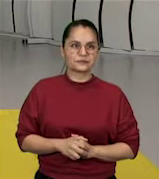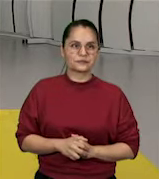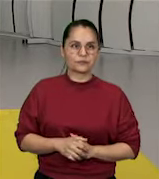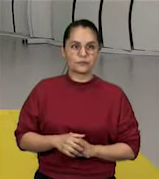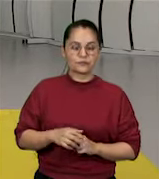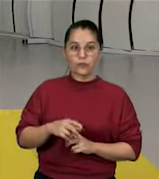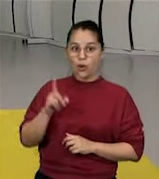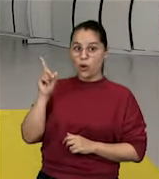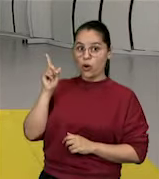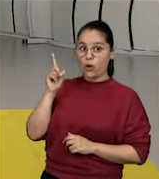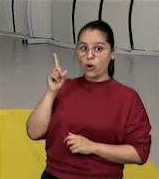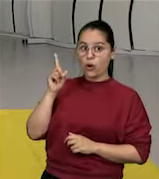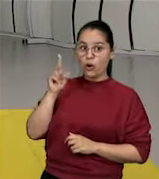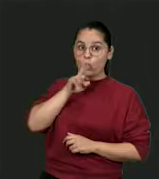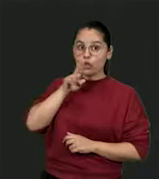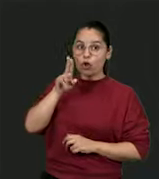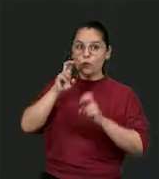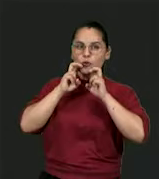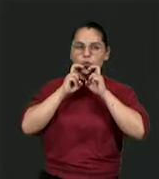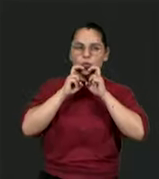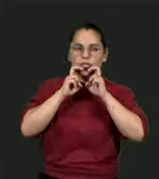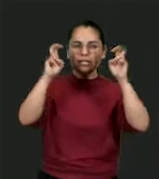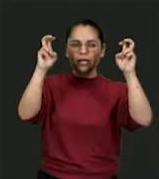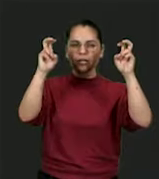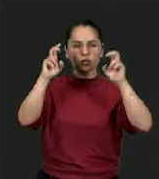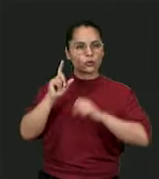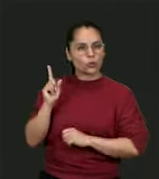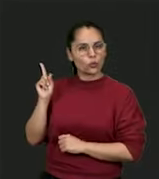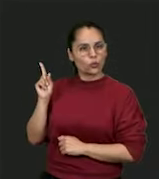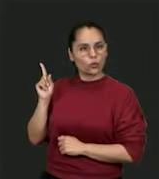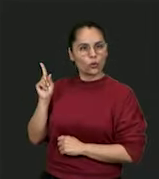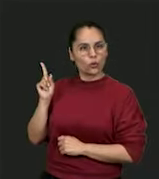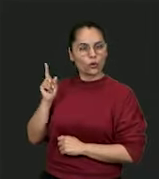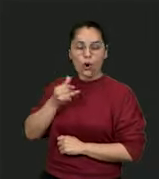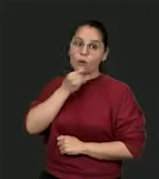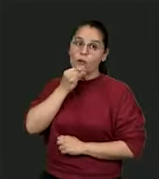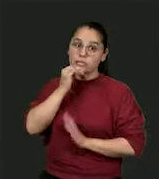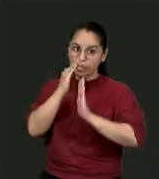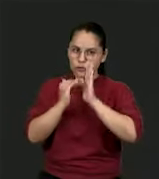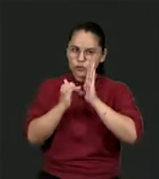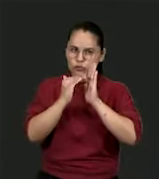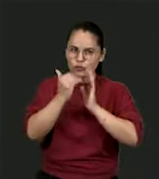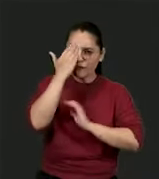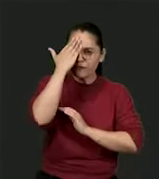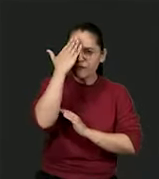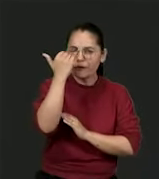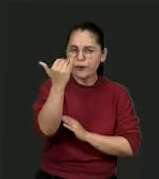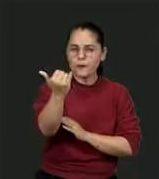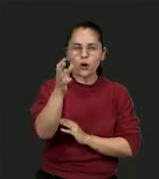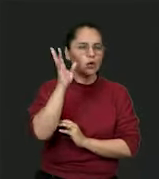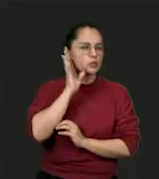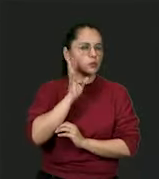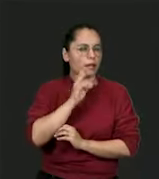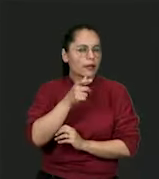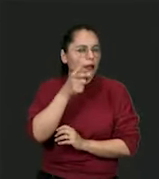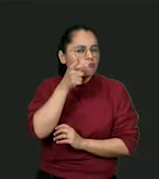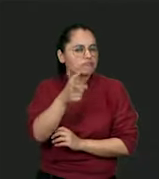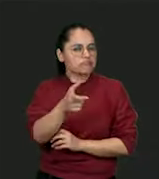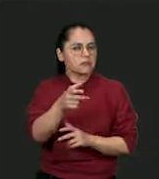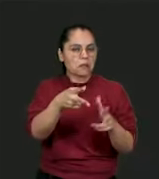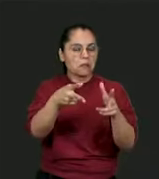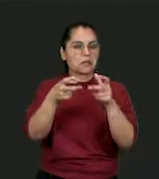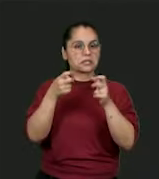O grito. Edvard Munch é um exemplo de pintura que eu trouxe para vocês, uma pintura muito famosa, muito legal, muito interessante da gente